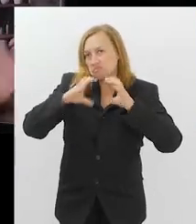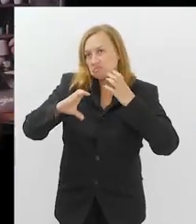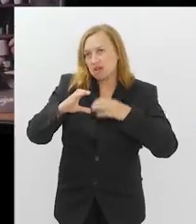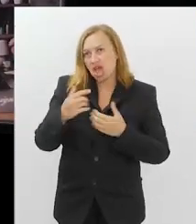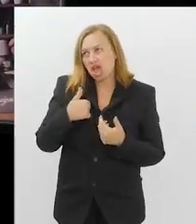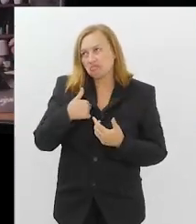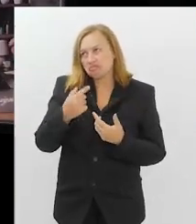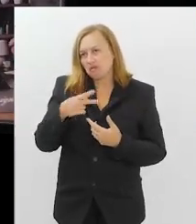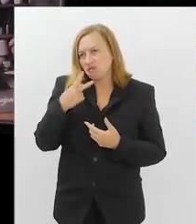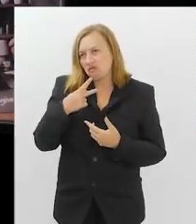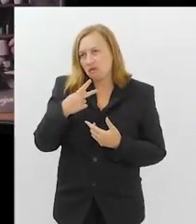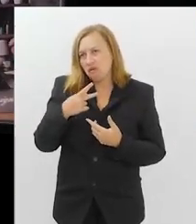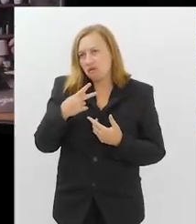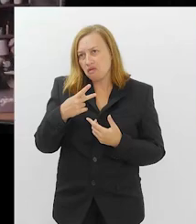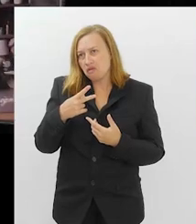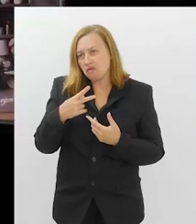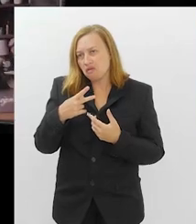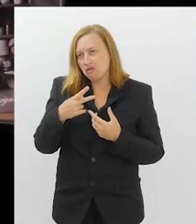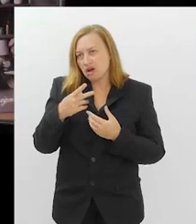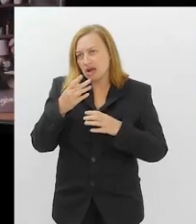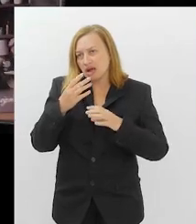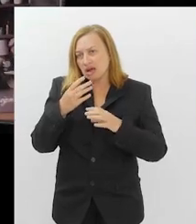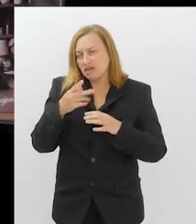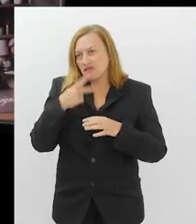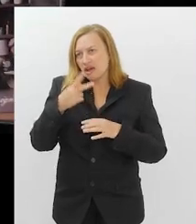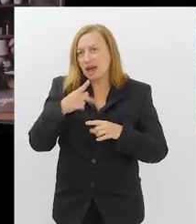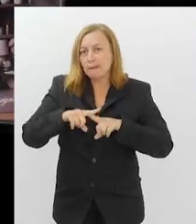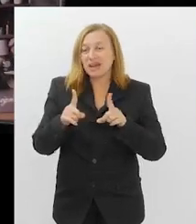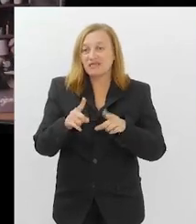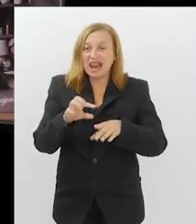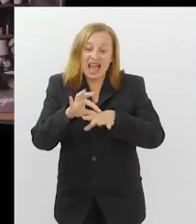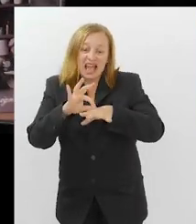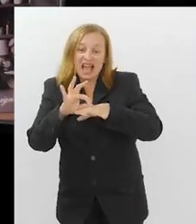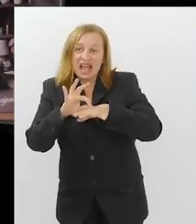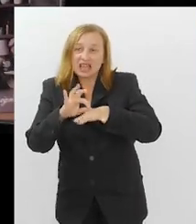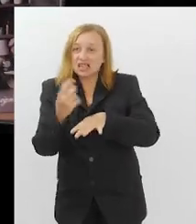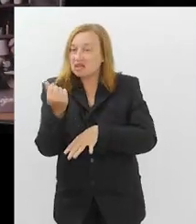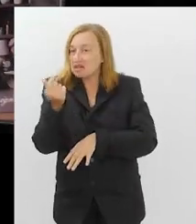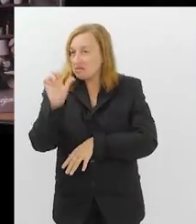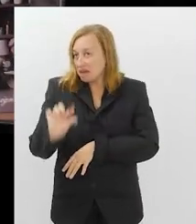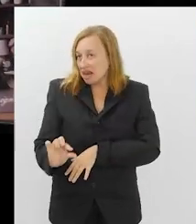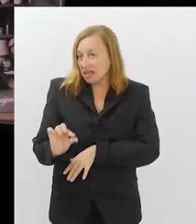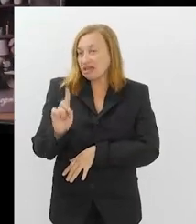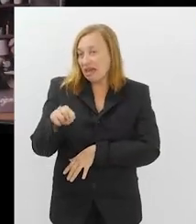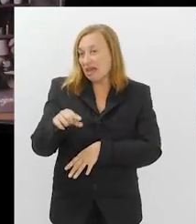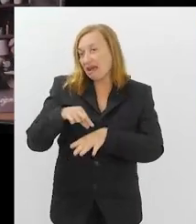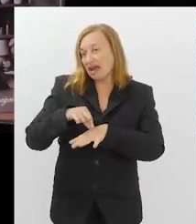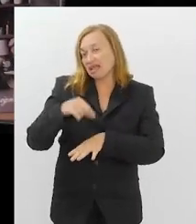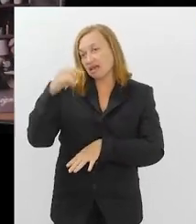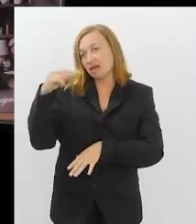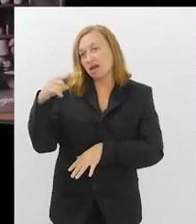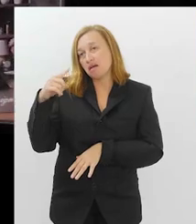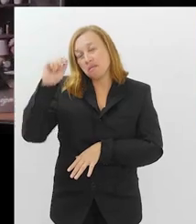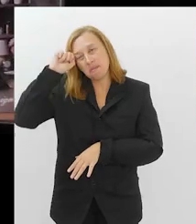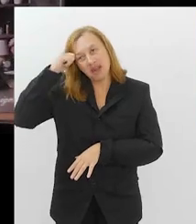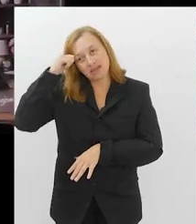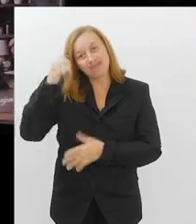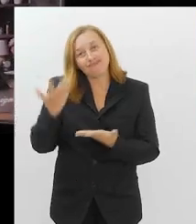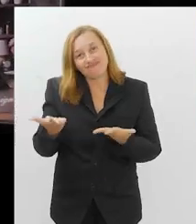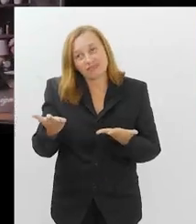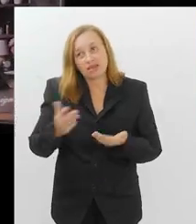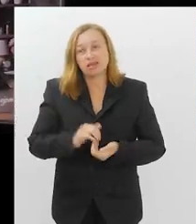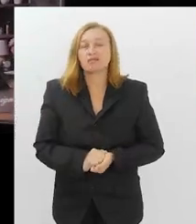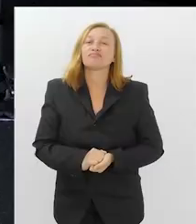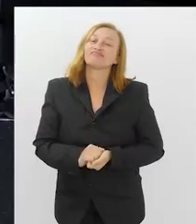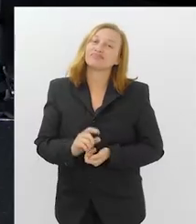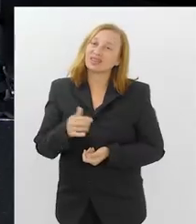não vou banalizar, mas que realmente a verdade, a carne mais barata é a carne preta. Pois é. Bom, isso